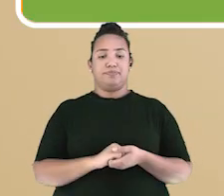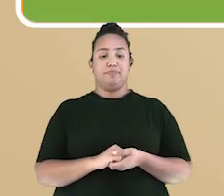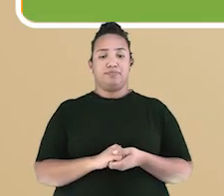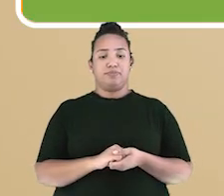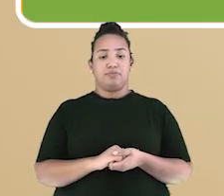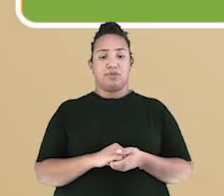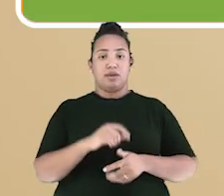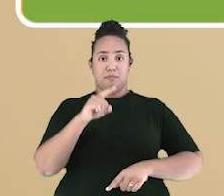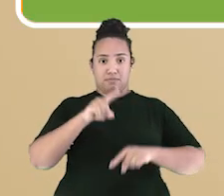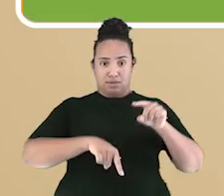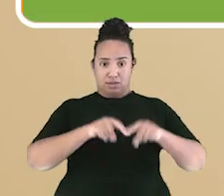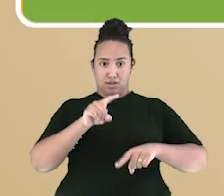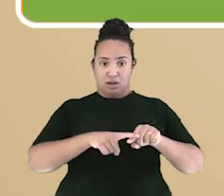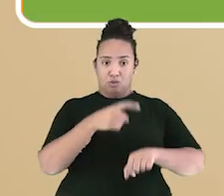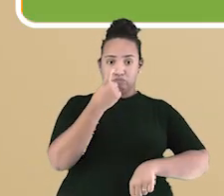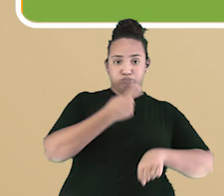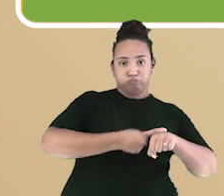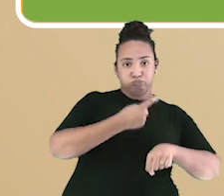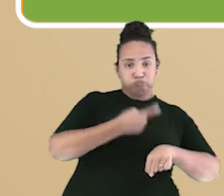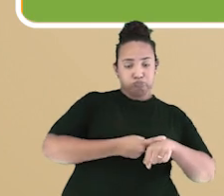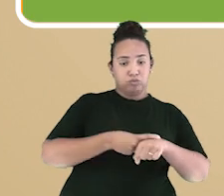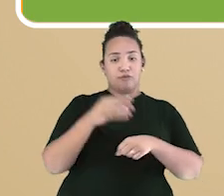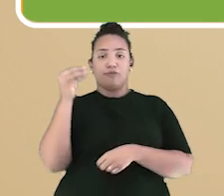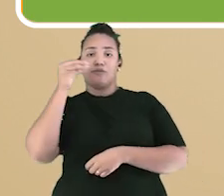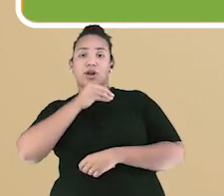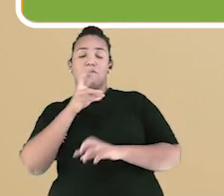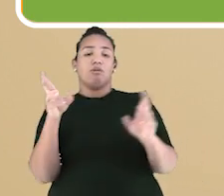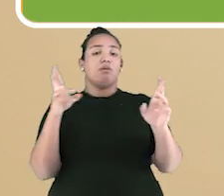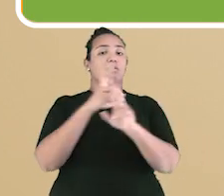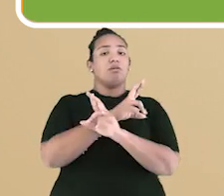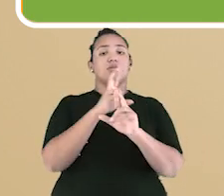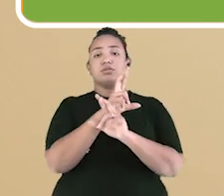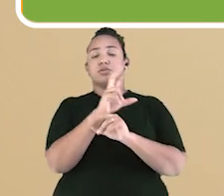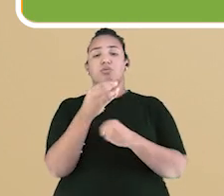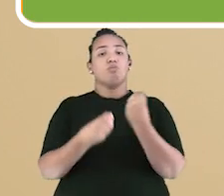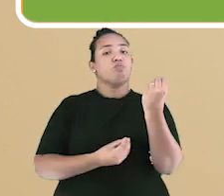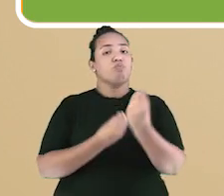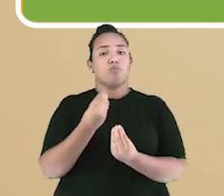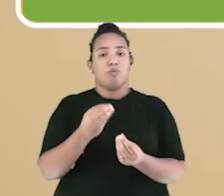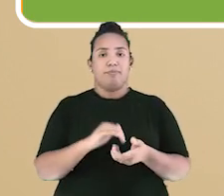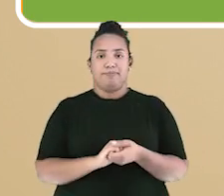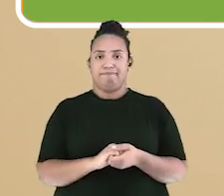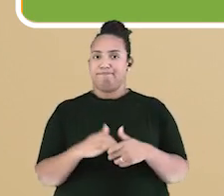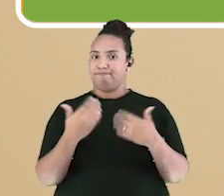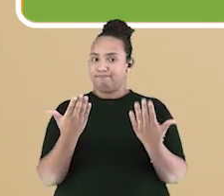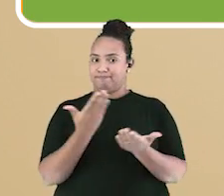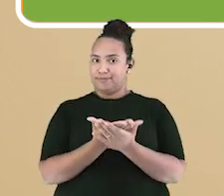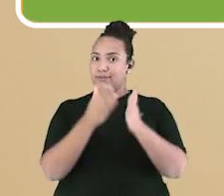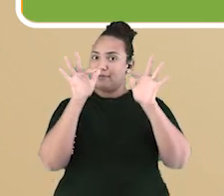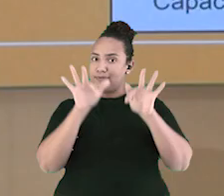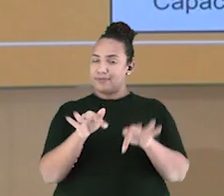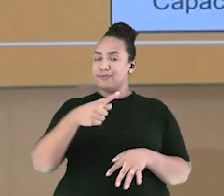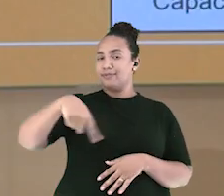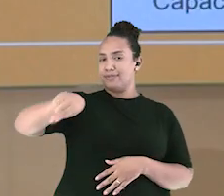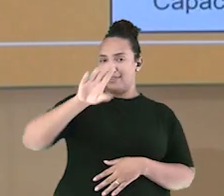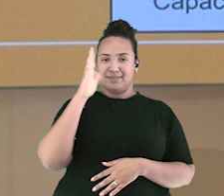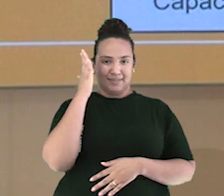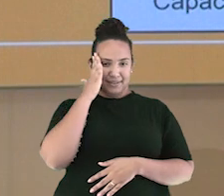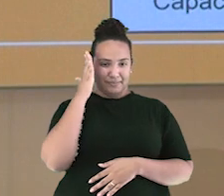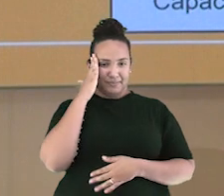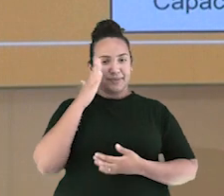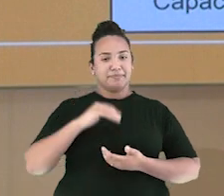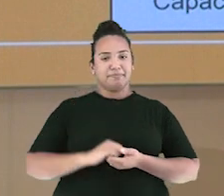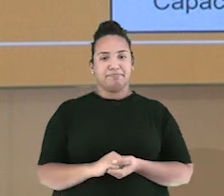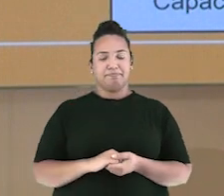relação entre a dureza e a fragilidade de um mineral? Ao fim da aula, a gente vai ter descoberto. Estudantes,